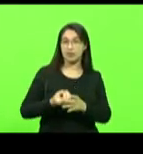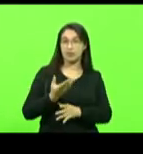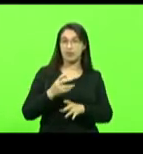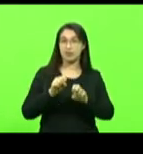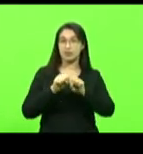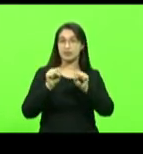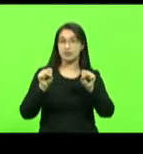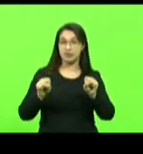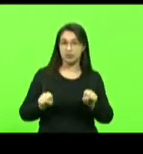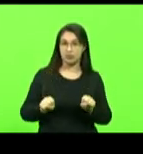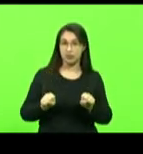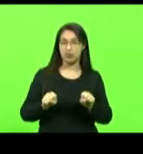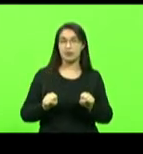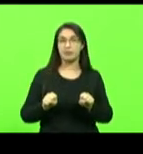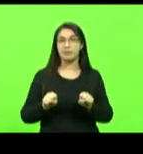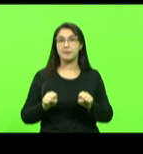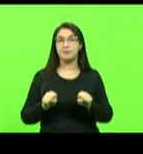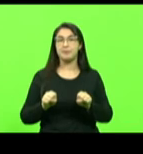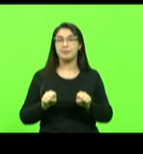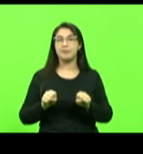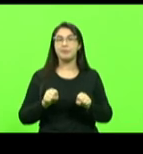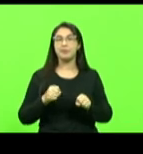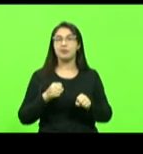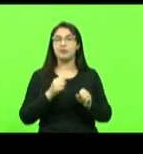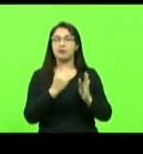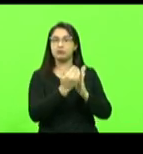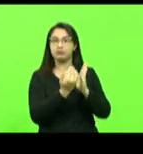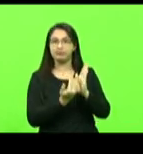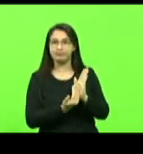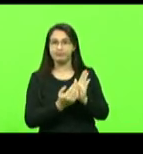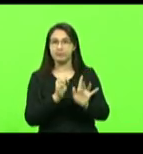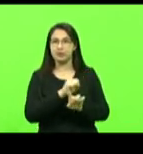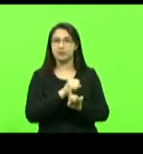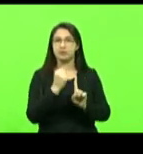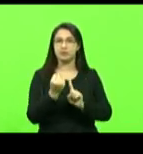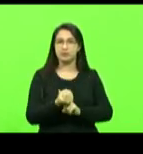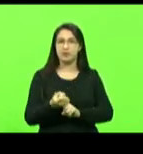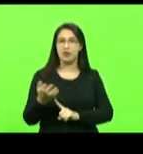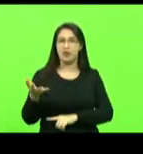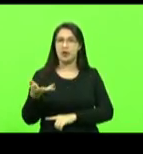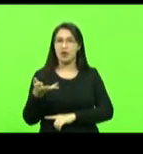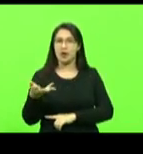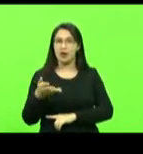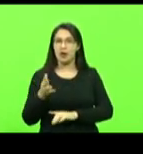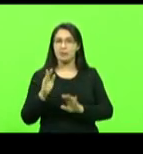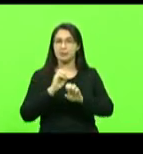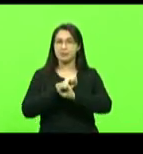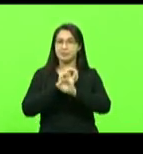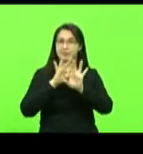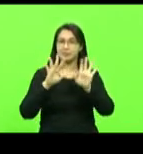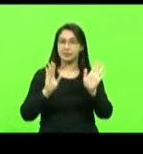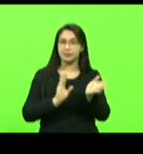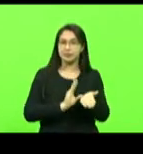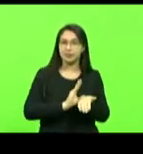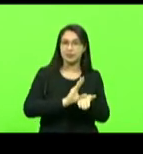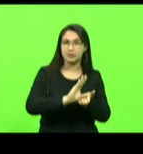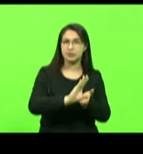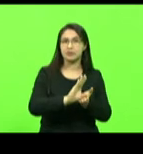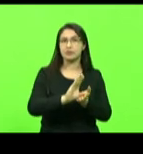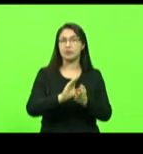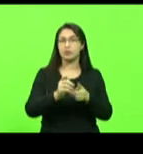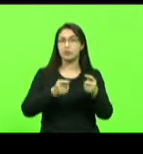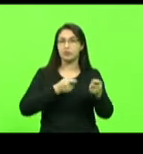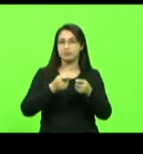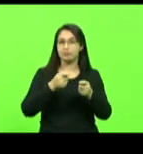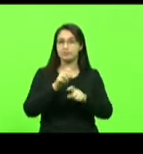SUAS, permitindo dados para vigilância socioassistencial e fluxo ágil e transparente para aplicação dos recursos e do controle social da política